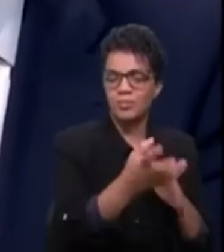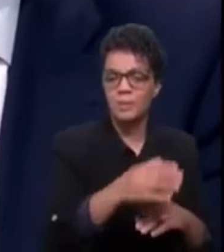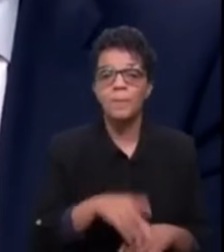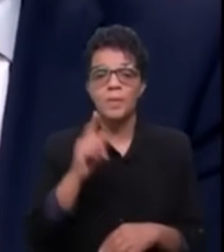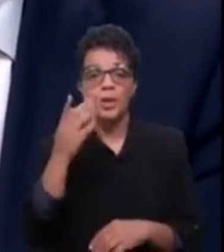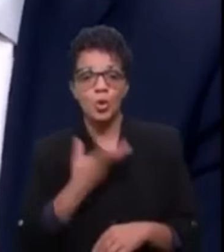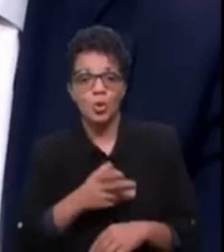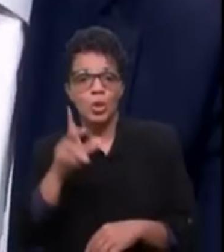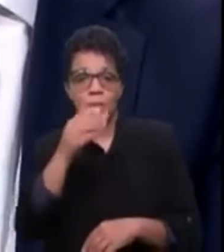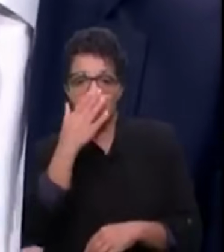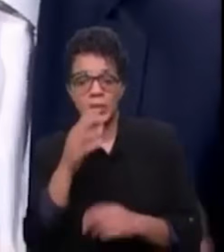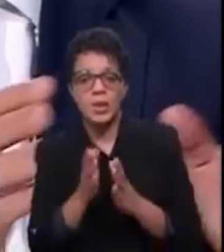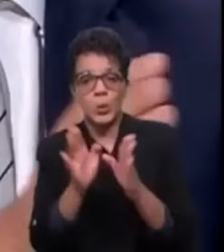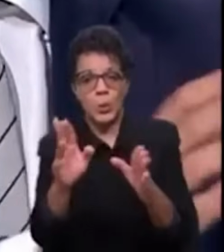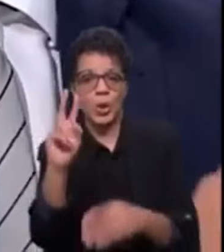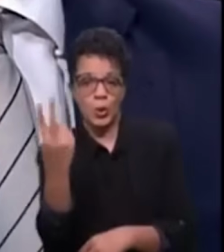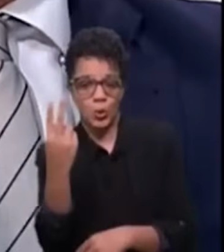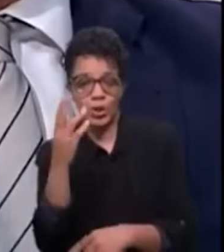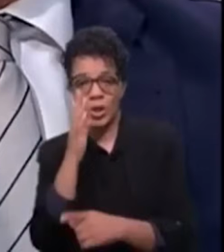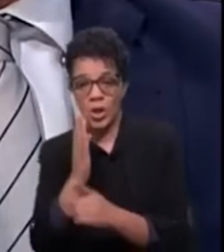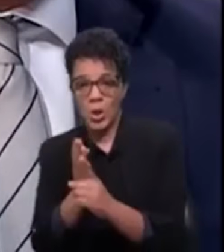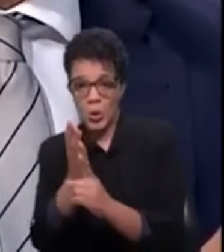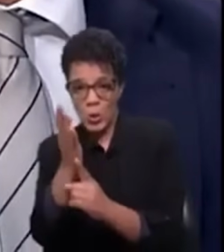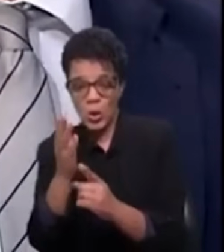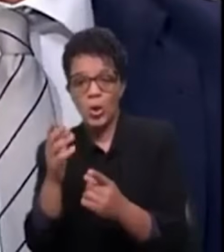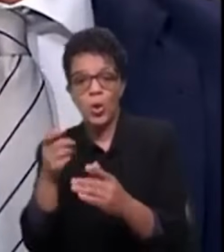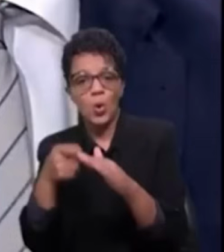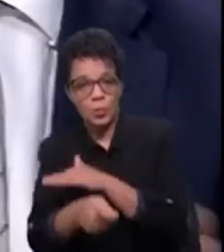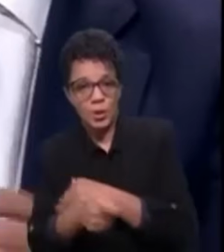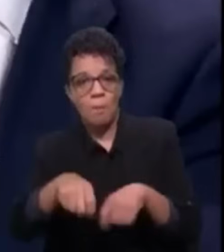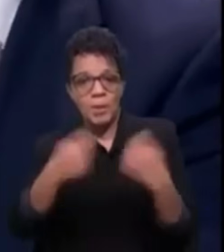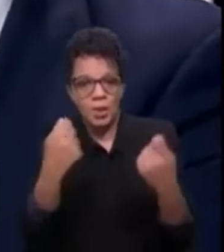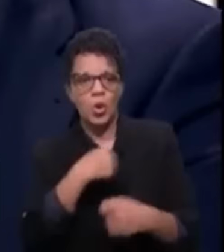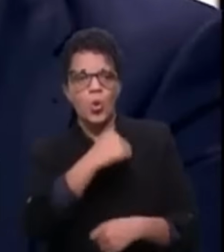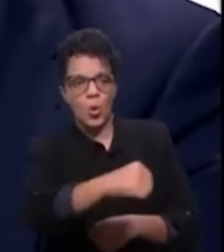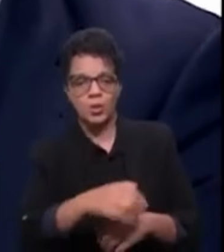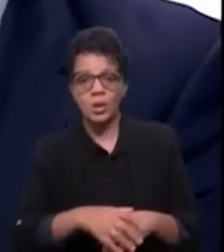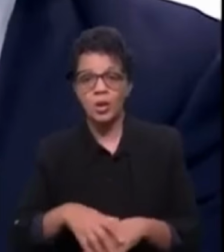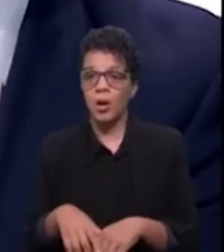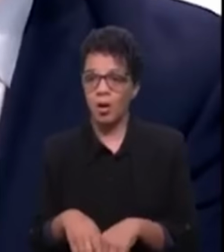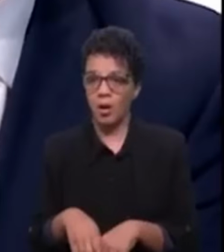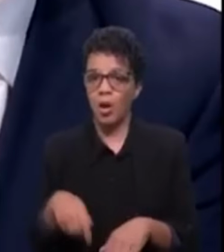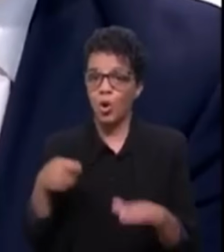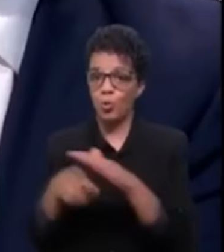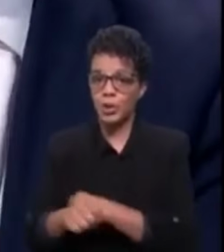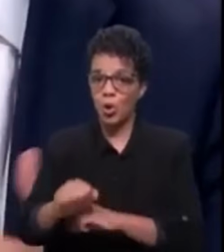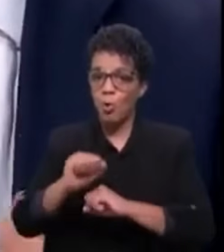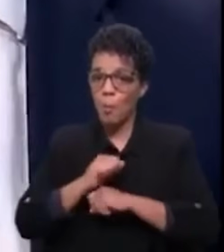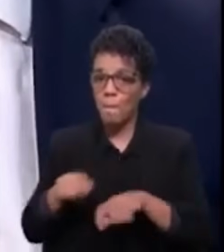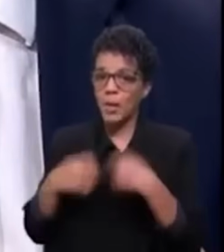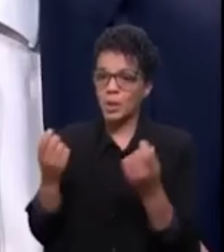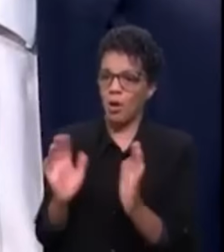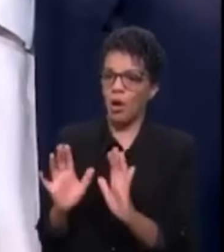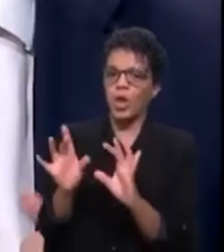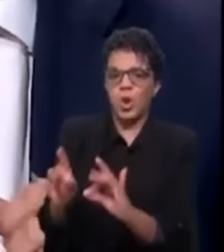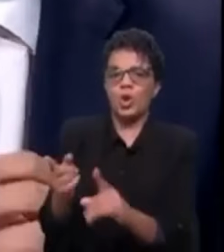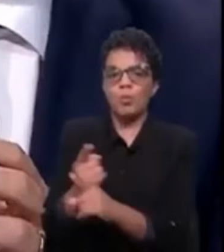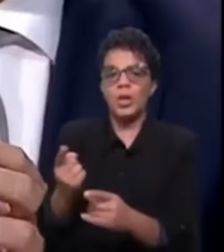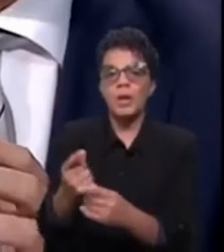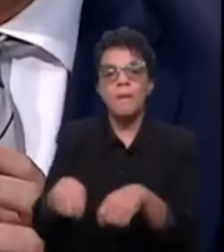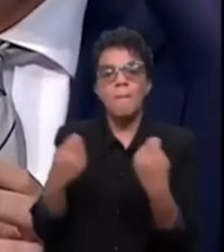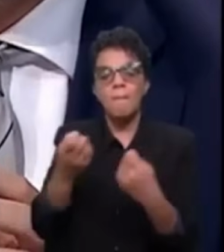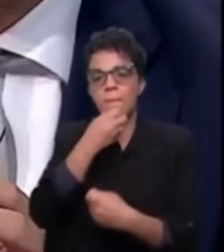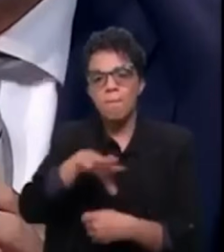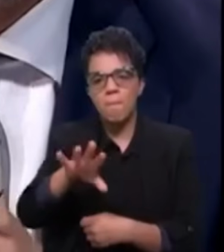aparentemente também tem duas mas é assim se for corrupção com os outros partidos eu sou contra se for corrupção no meu eu já não toco em nada porquê Porque perco apoio político ou